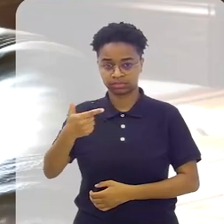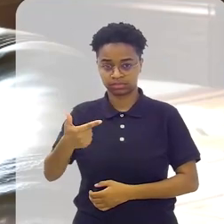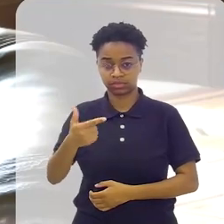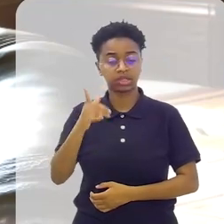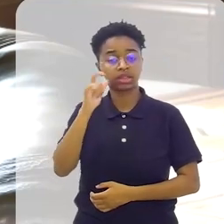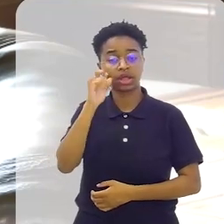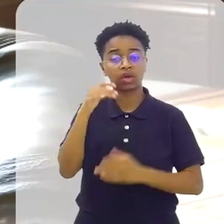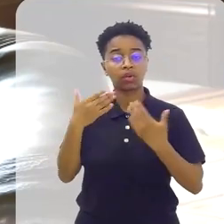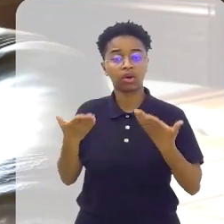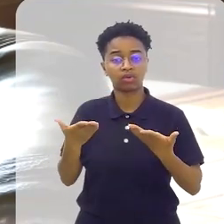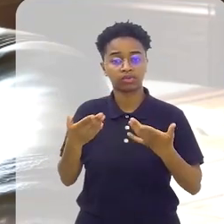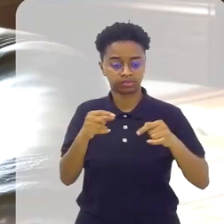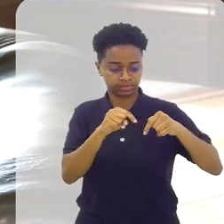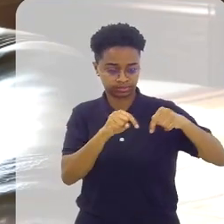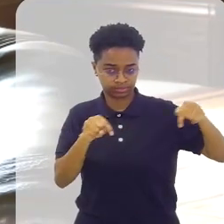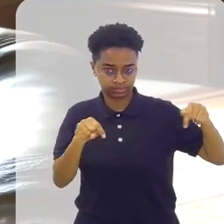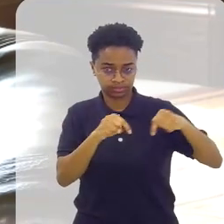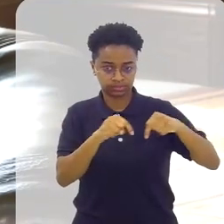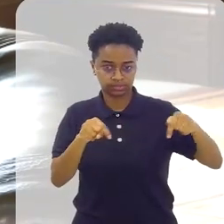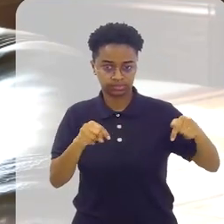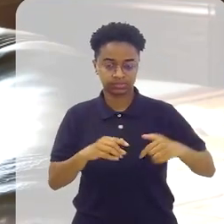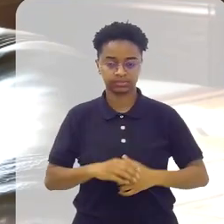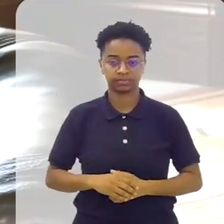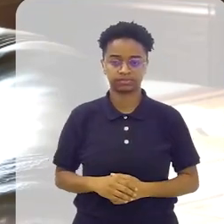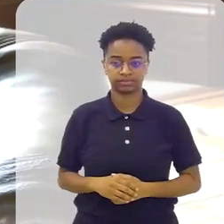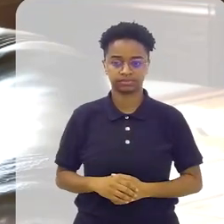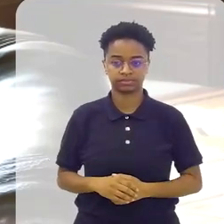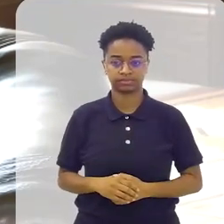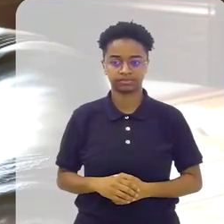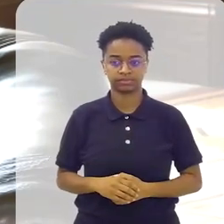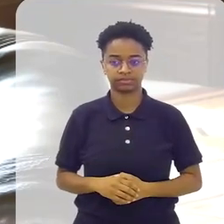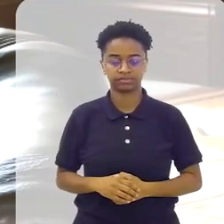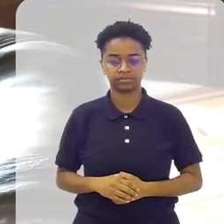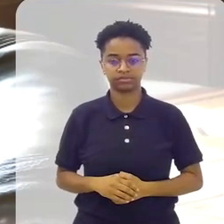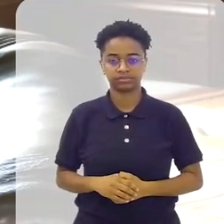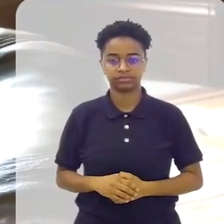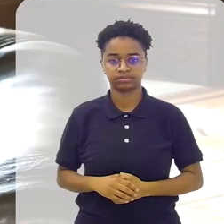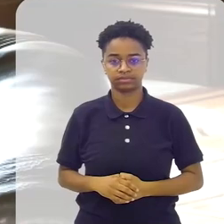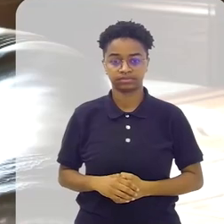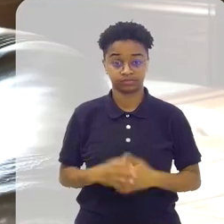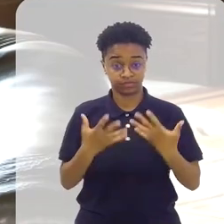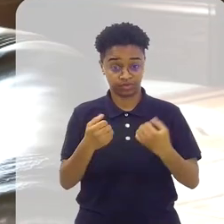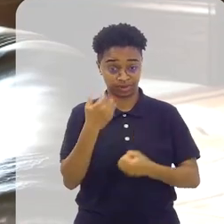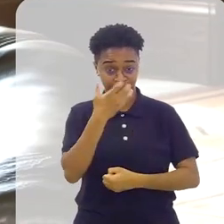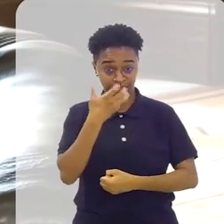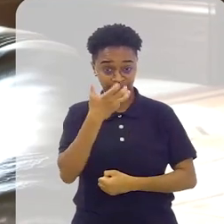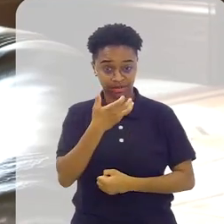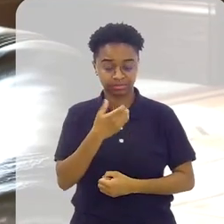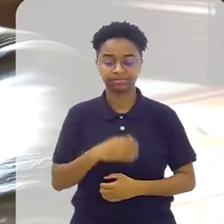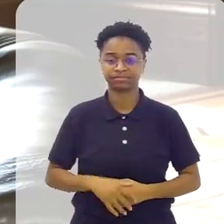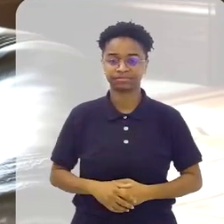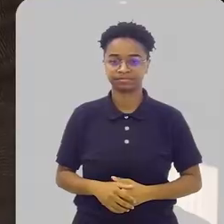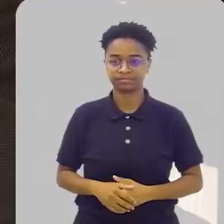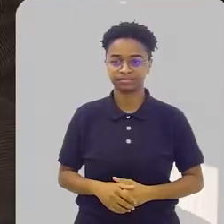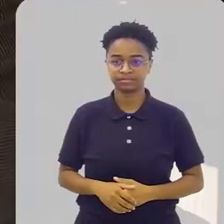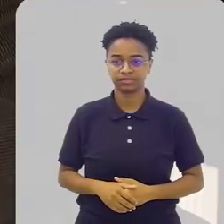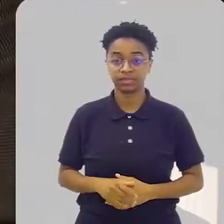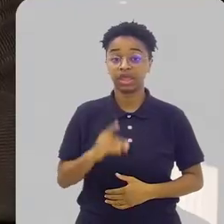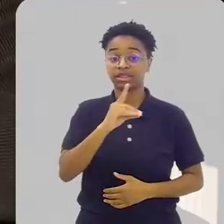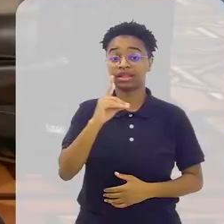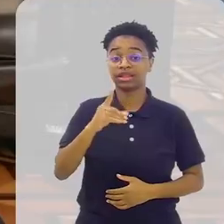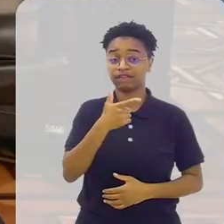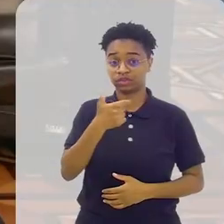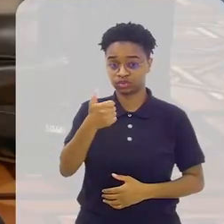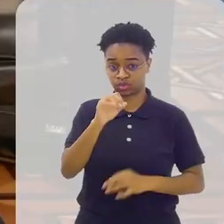98472-7932 Instagram é Andreza Marques oficial vamos